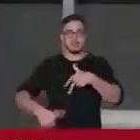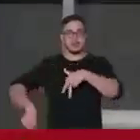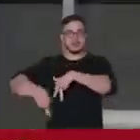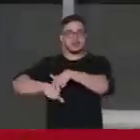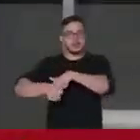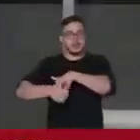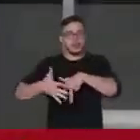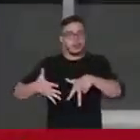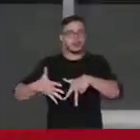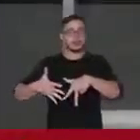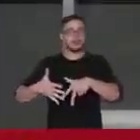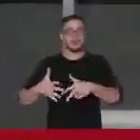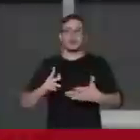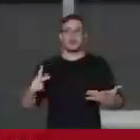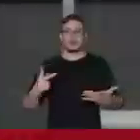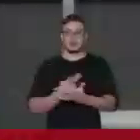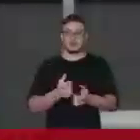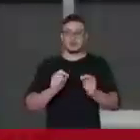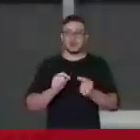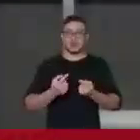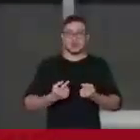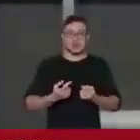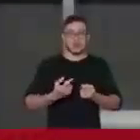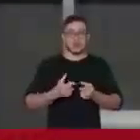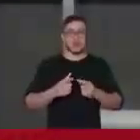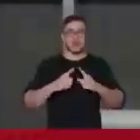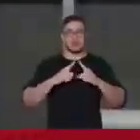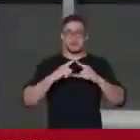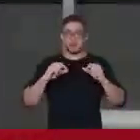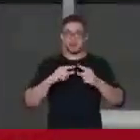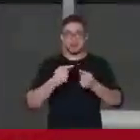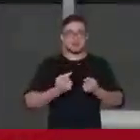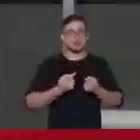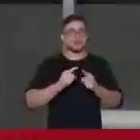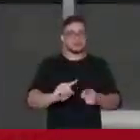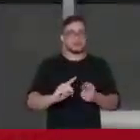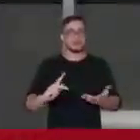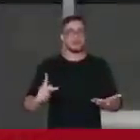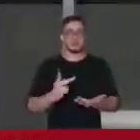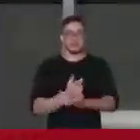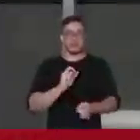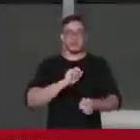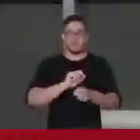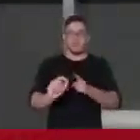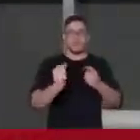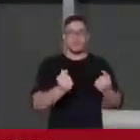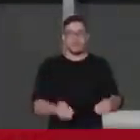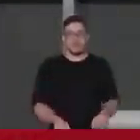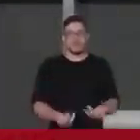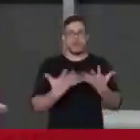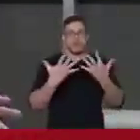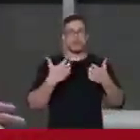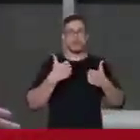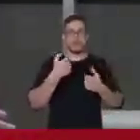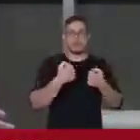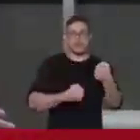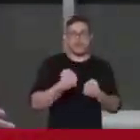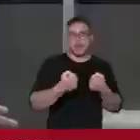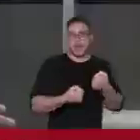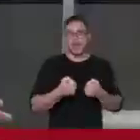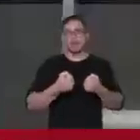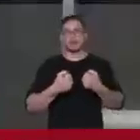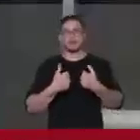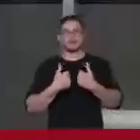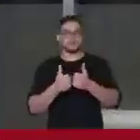contra a democracia e desta vez o ataque teve carros incendiados depredados pessoas horrorizadas